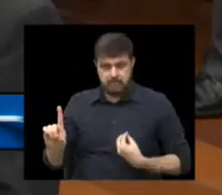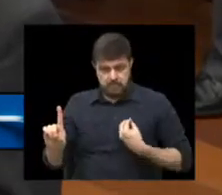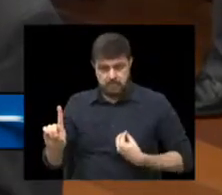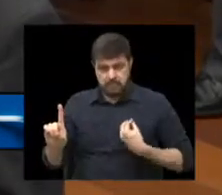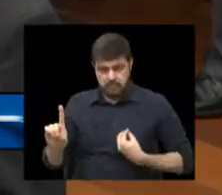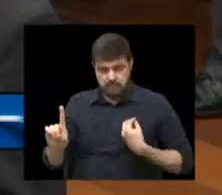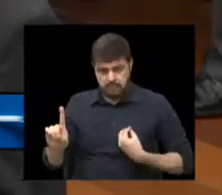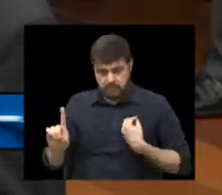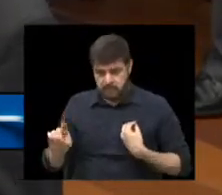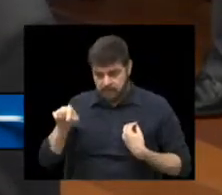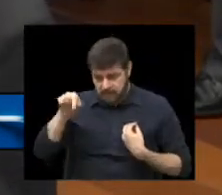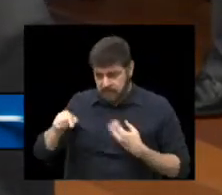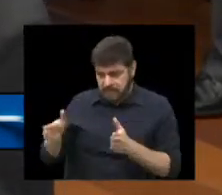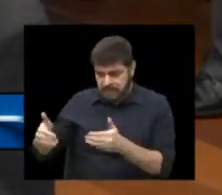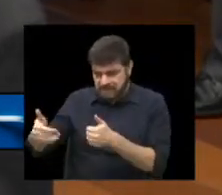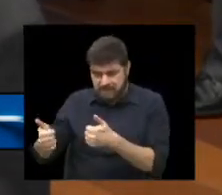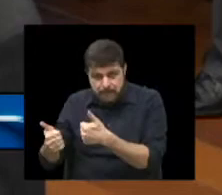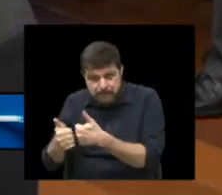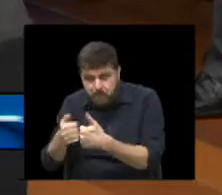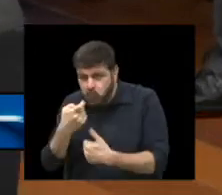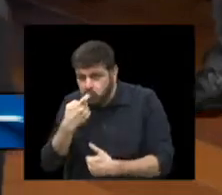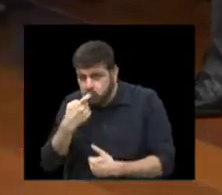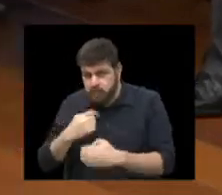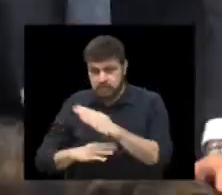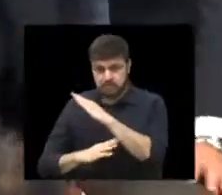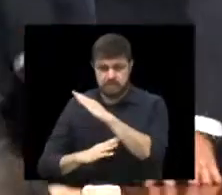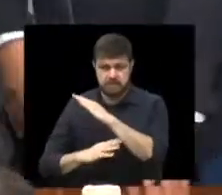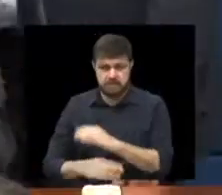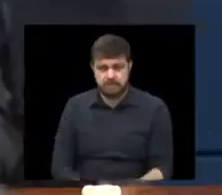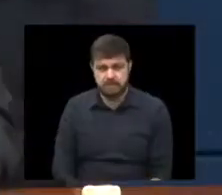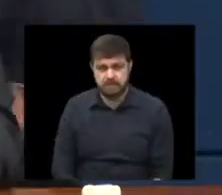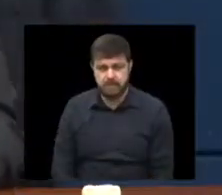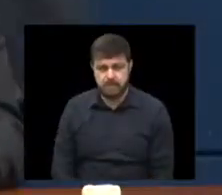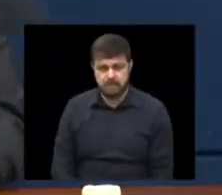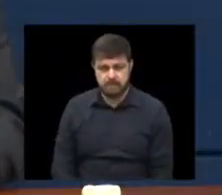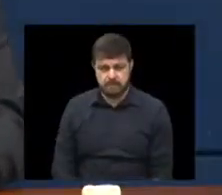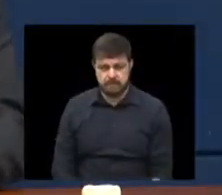aqui no plenarinho da Câmara. Muito obrigado, presidente.